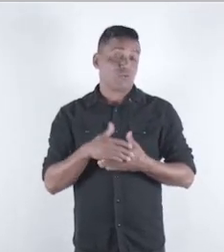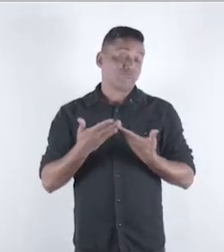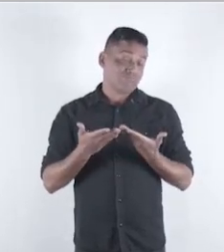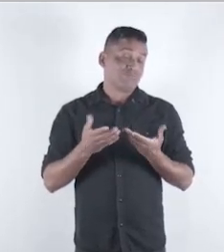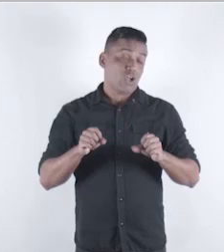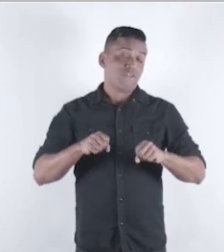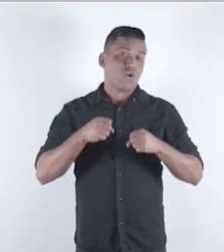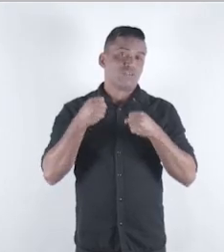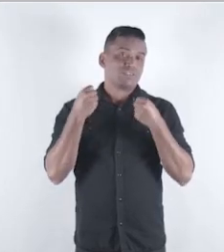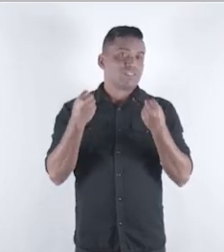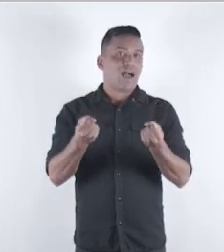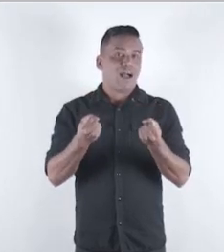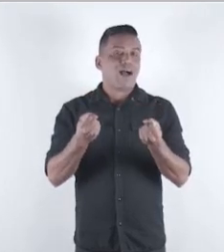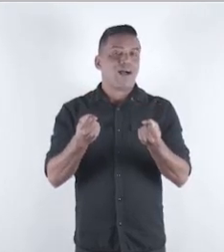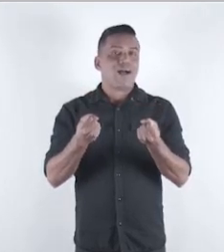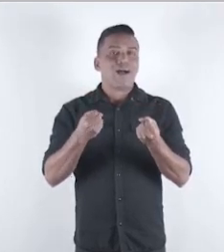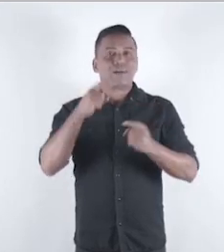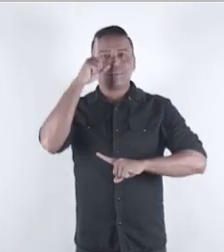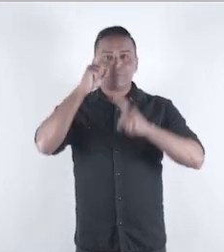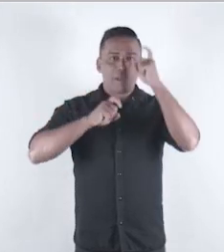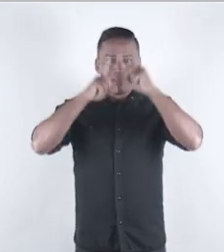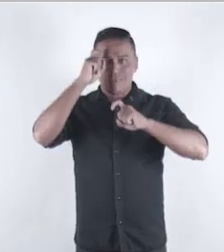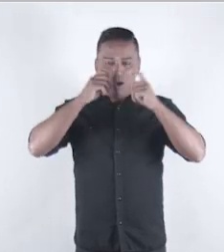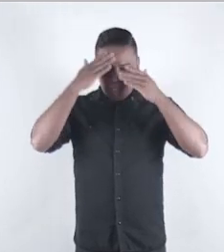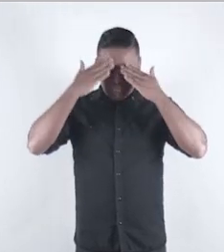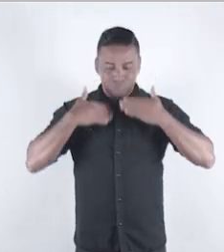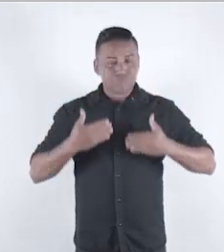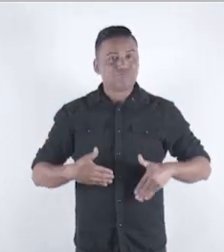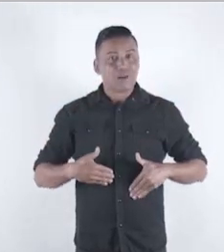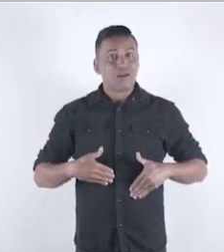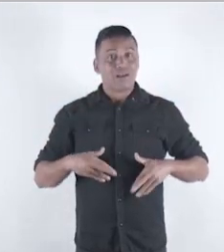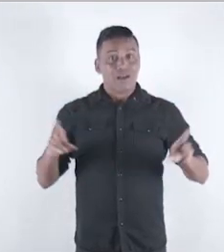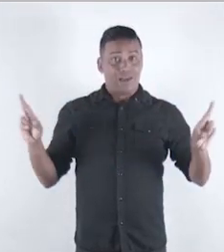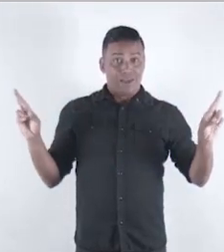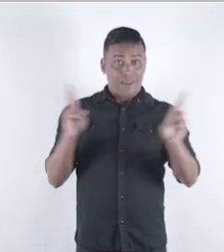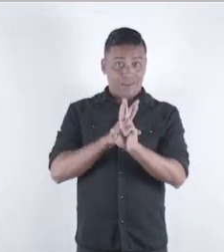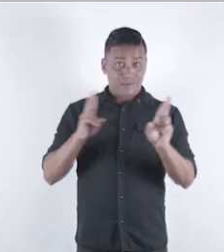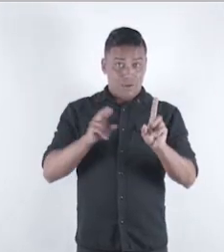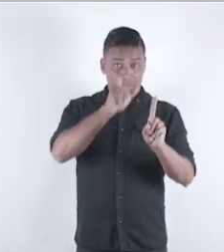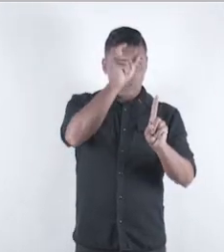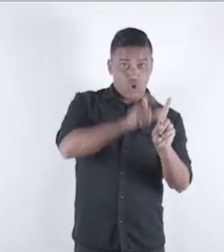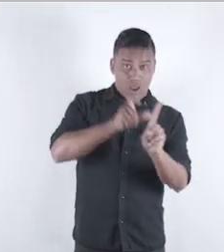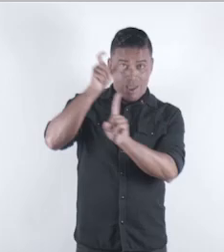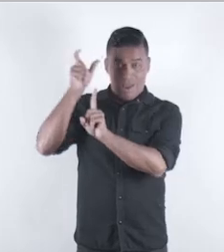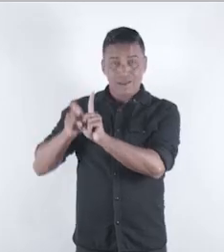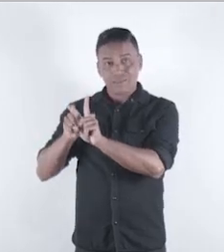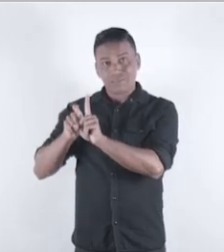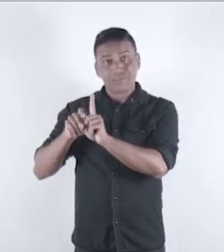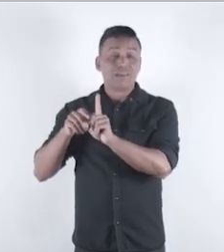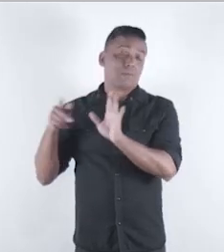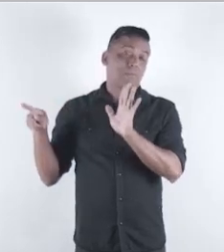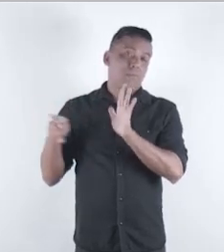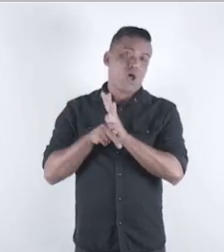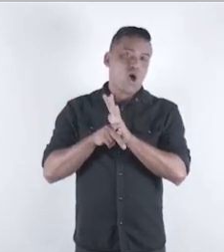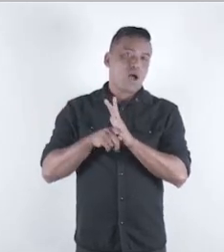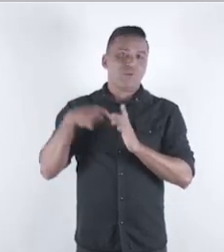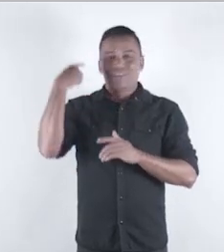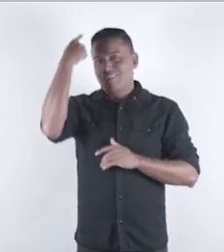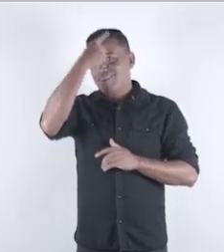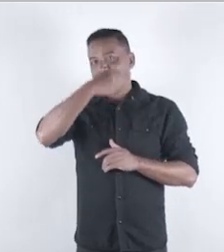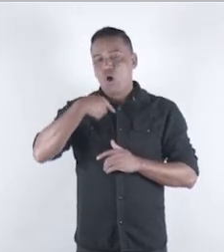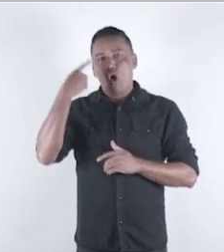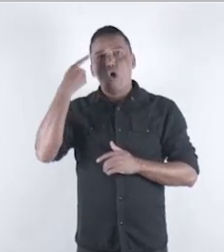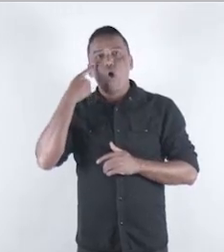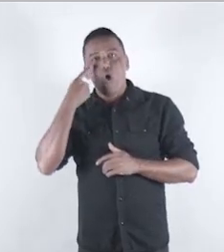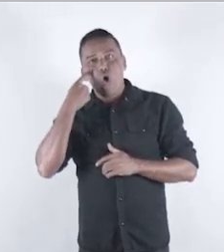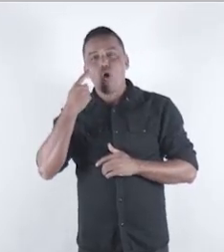tentei reforçar a expressão das duas muito mais pela relação de uma com a outra do que propriamente pela expressão